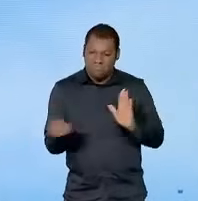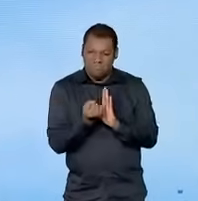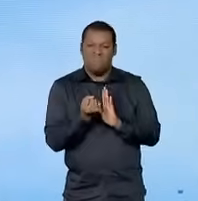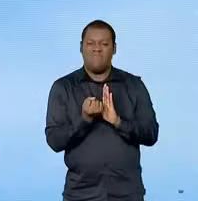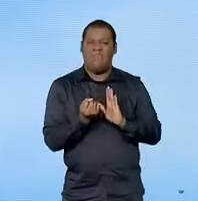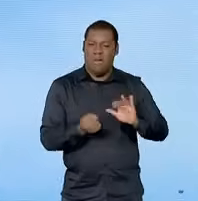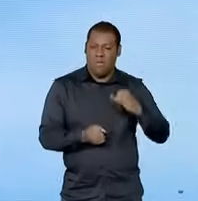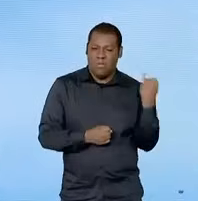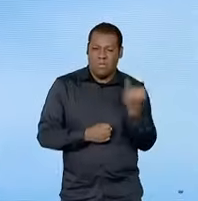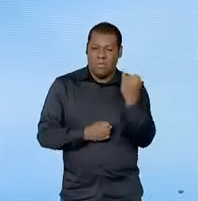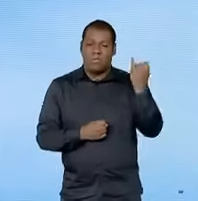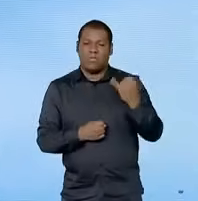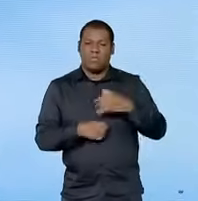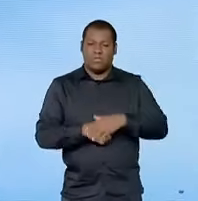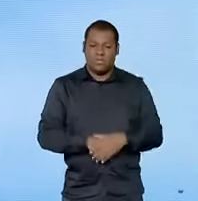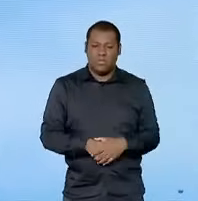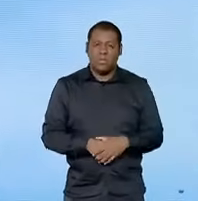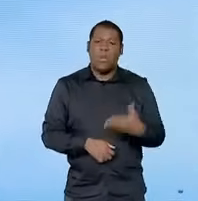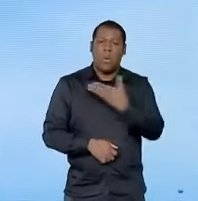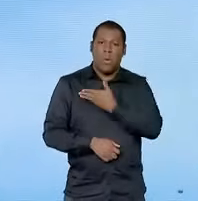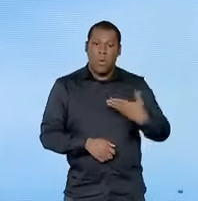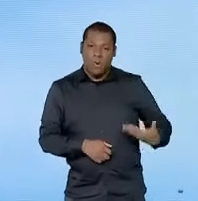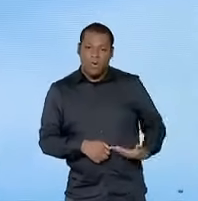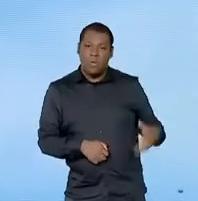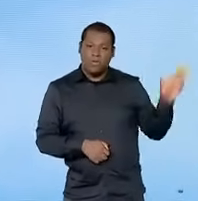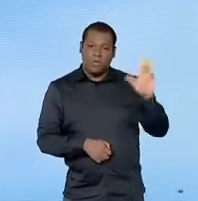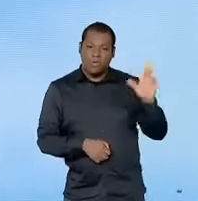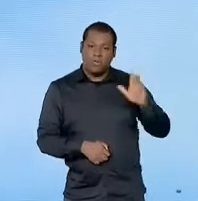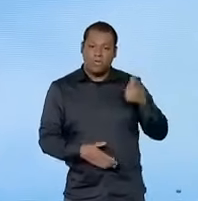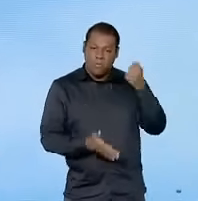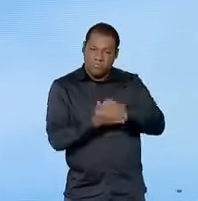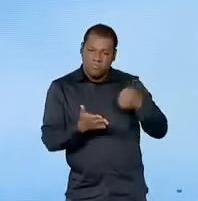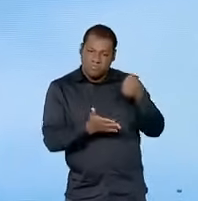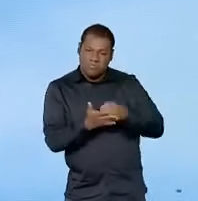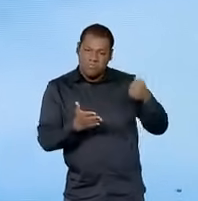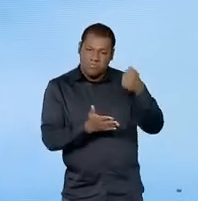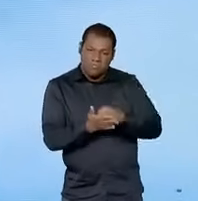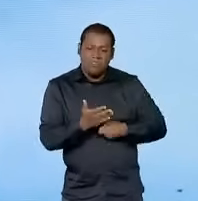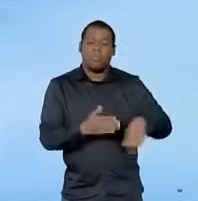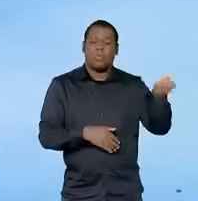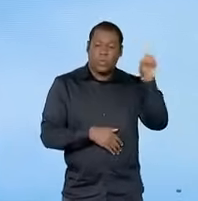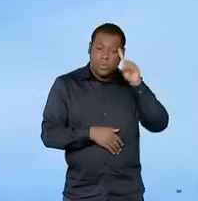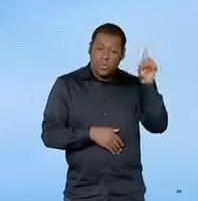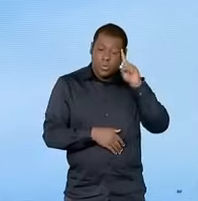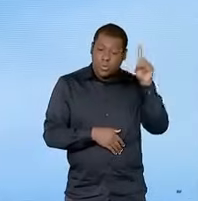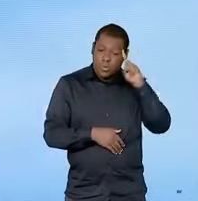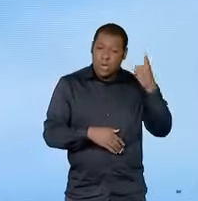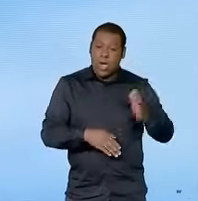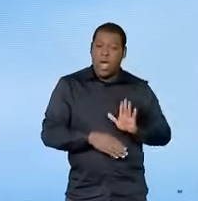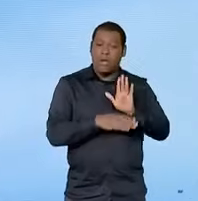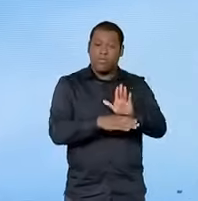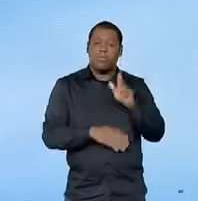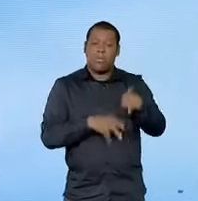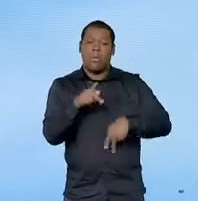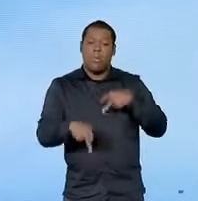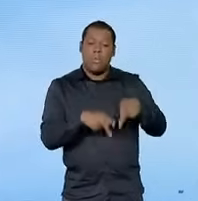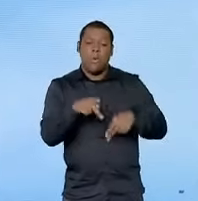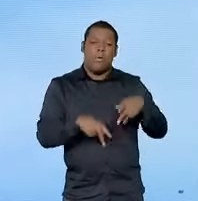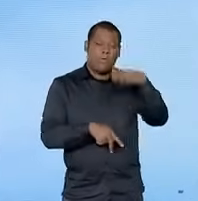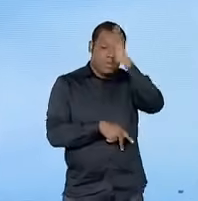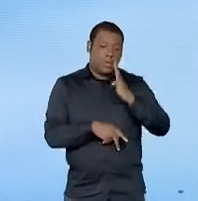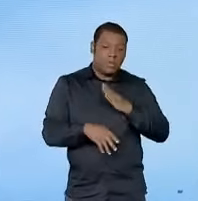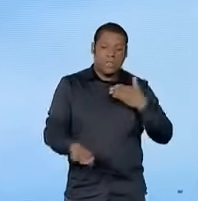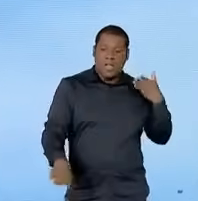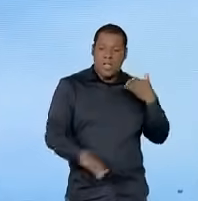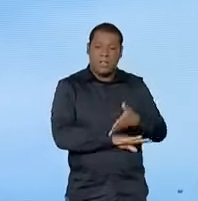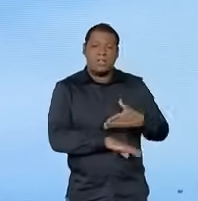um marco na luta que este governo empreende diuturnamente para garantir ao nosso povo um dos direitos